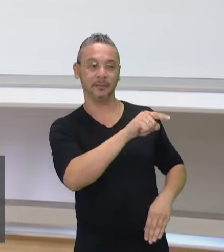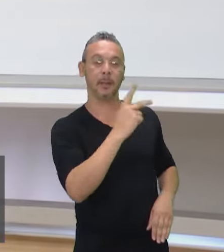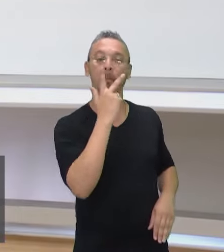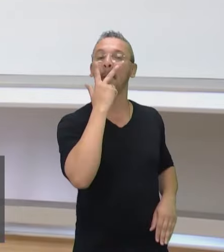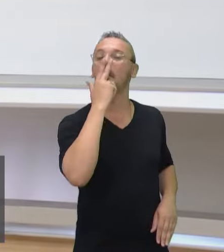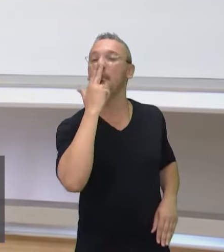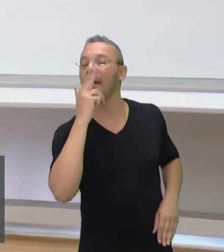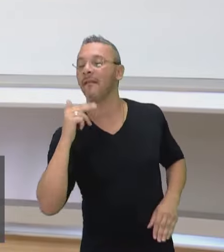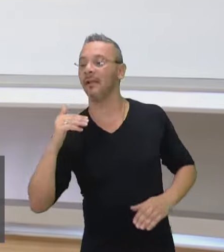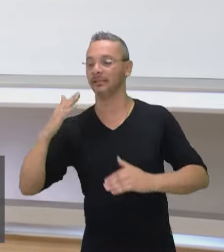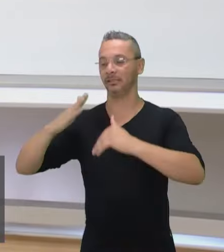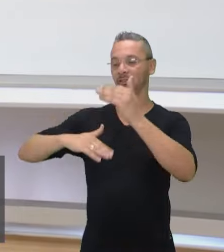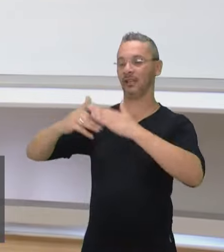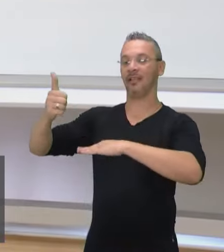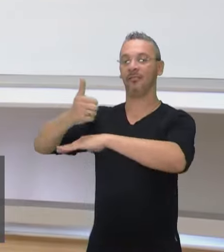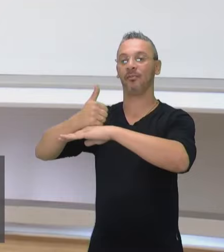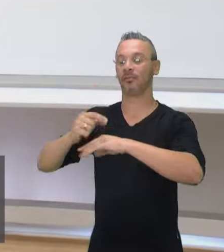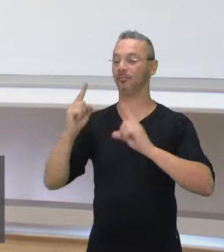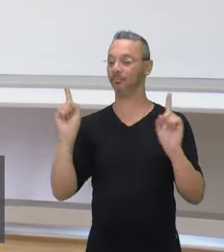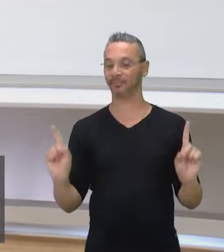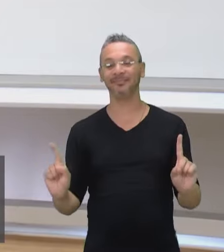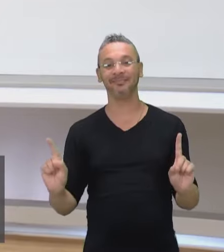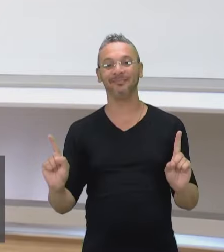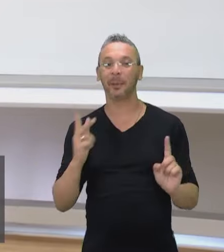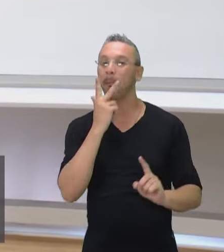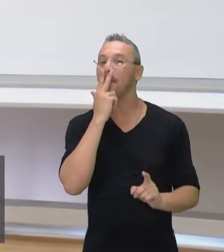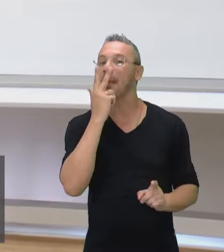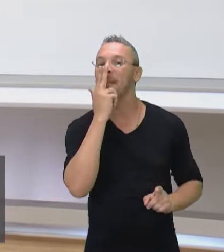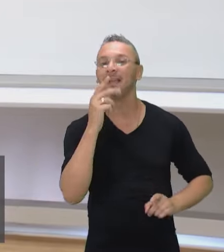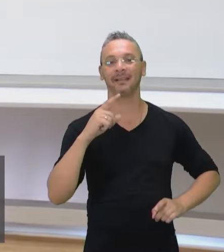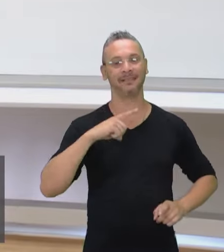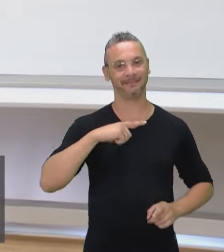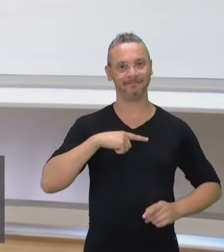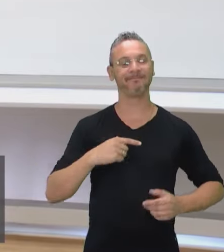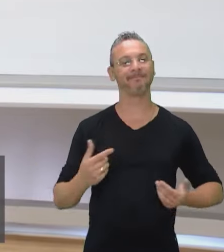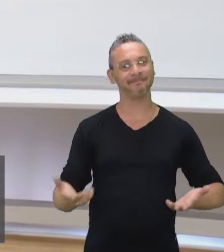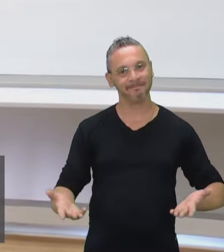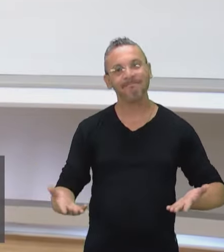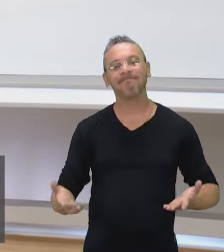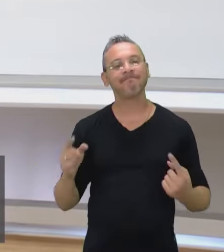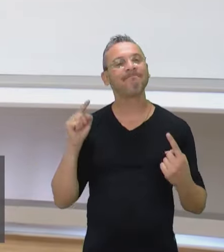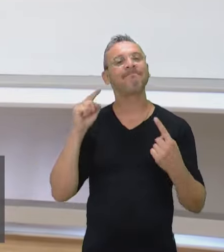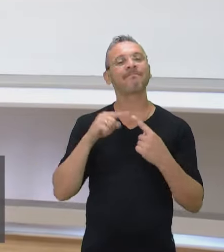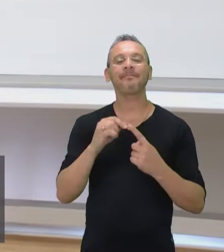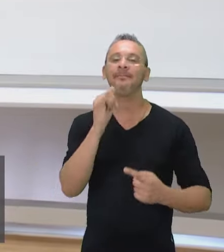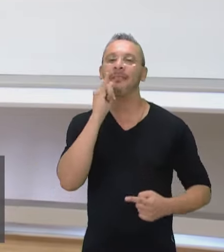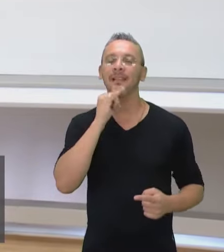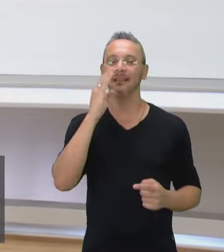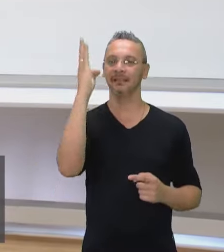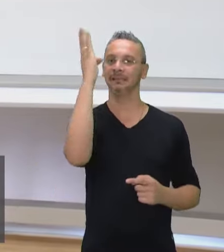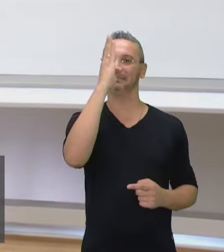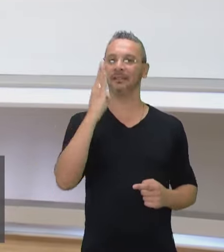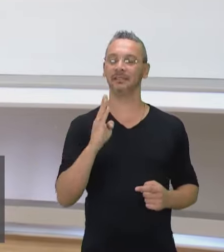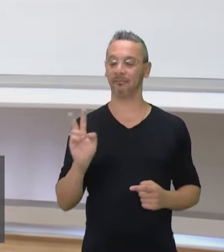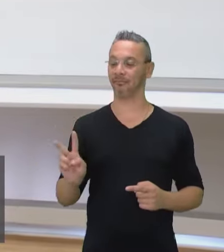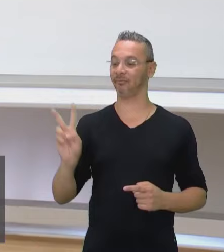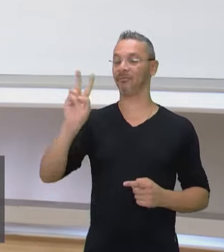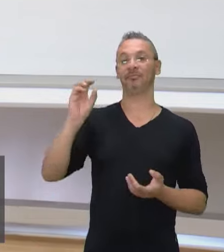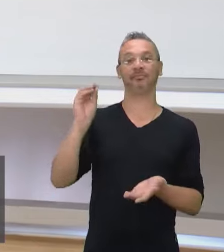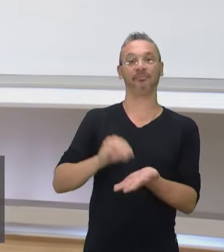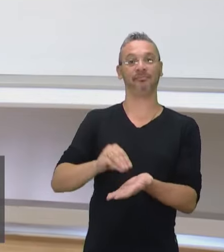parecido com o salário de uma profissão que, por exemplo, no Brasil é desvalorizada,